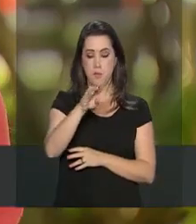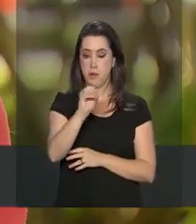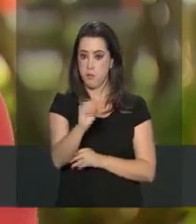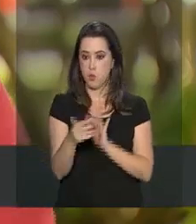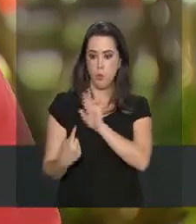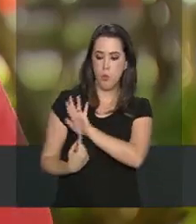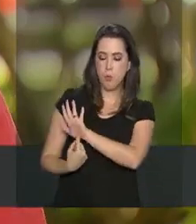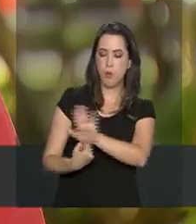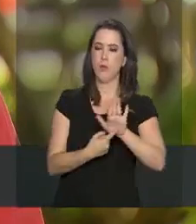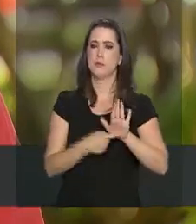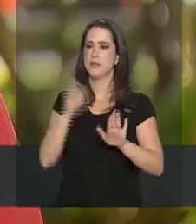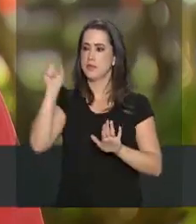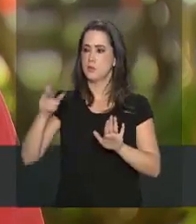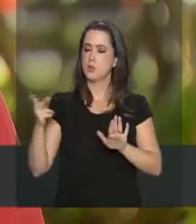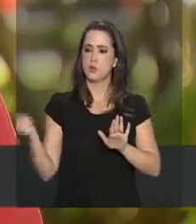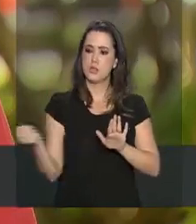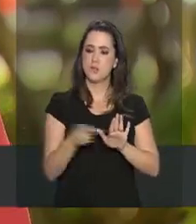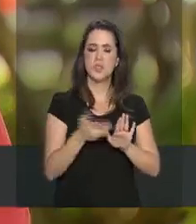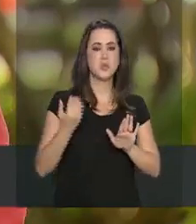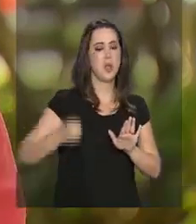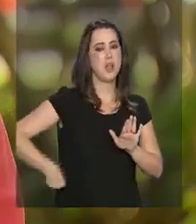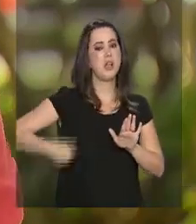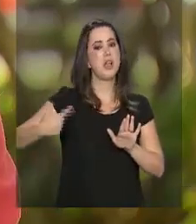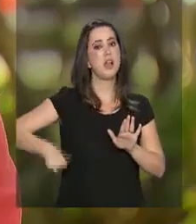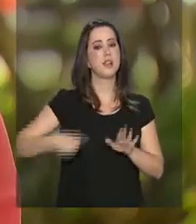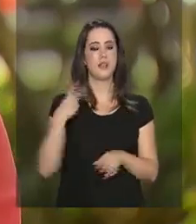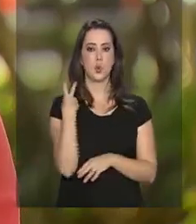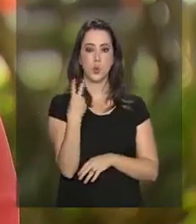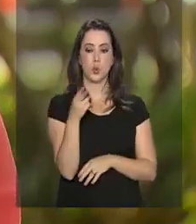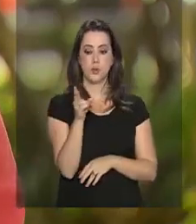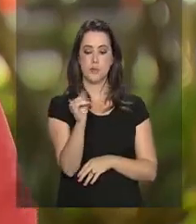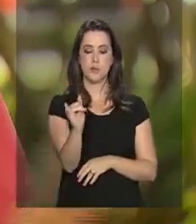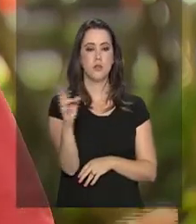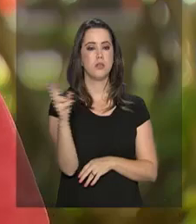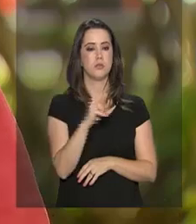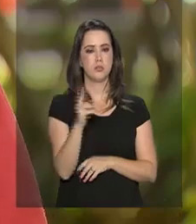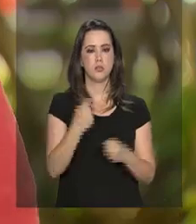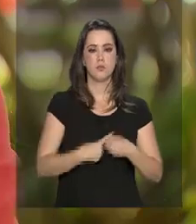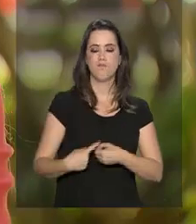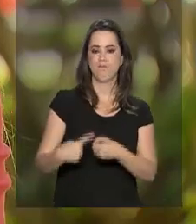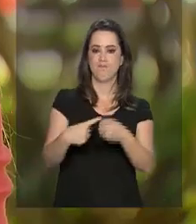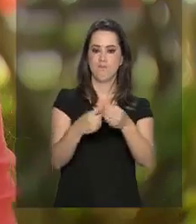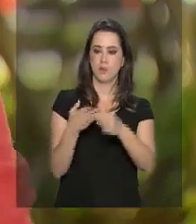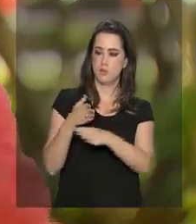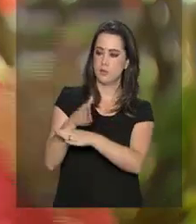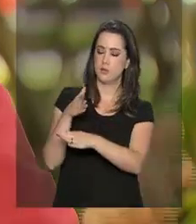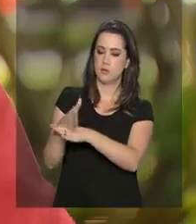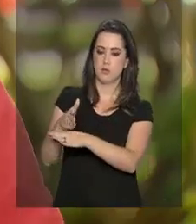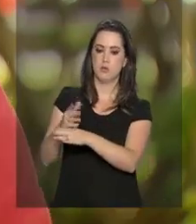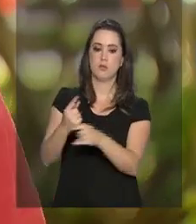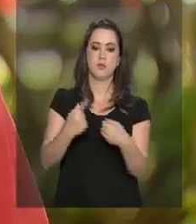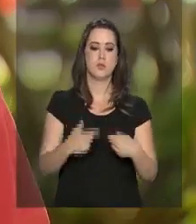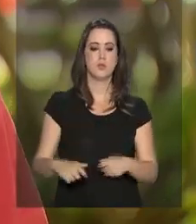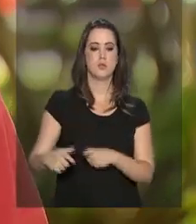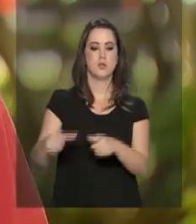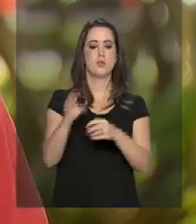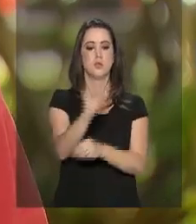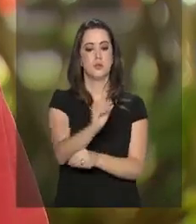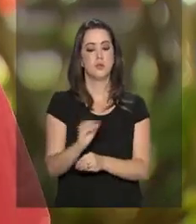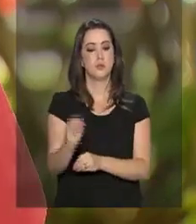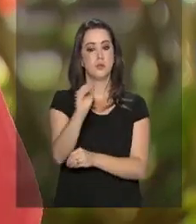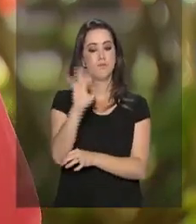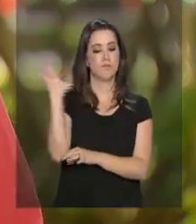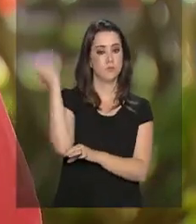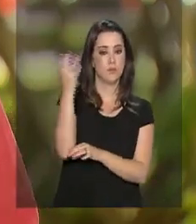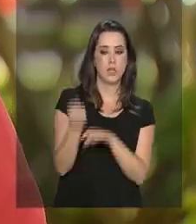que esses visitantes gastaram cerca de 2 bilhões de reais nas cidades que dão acesso a essas unidades de conservação